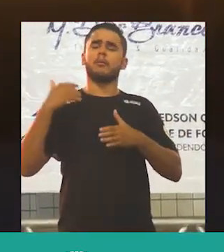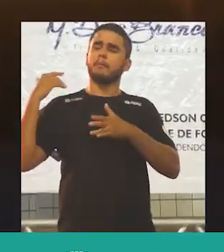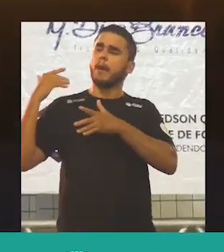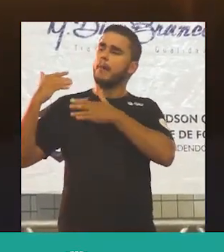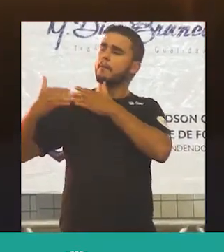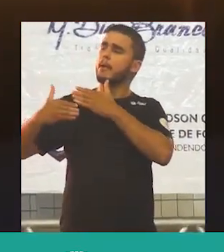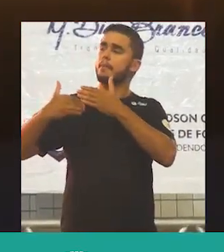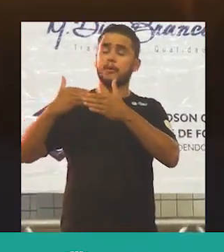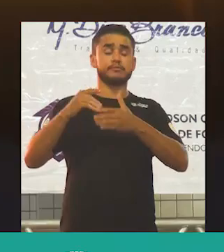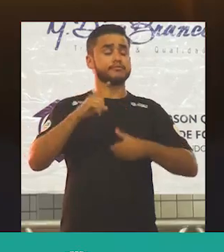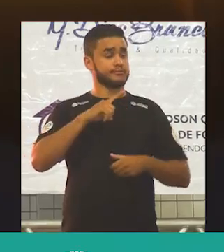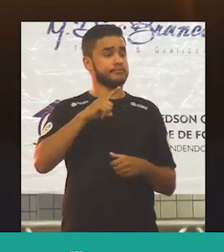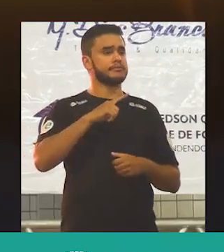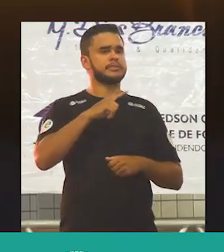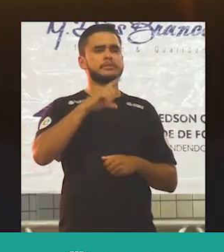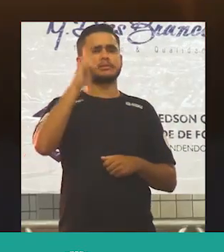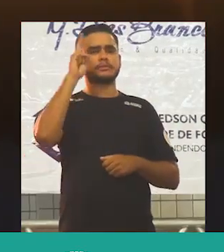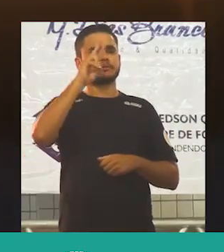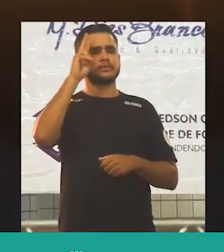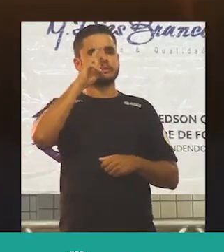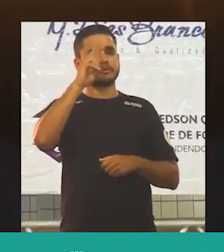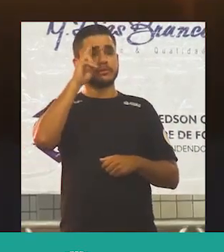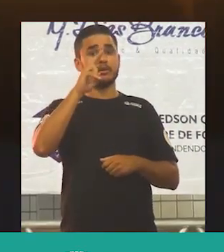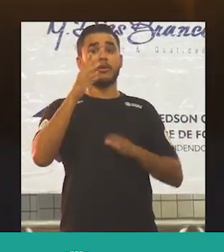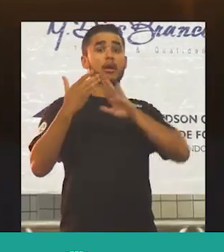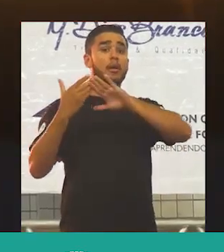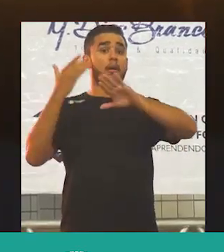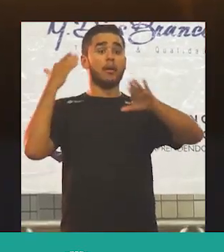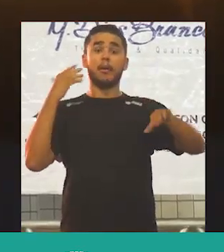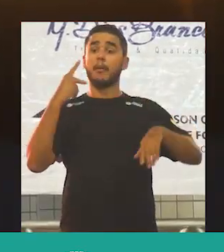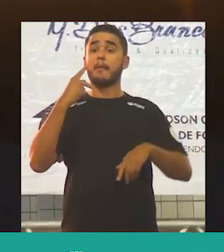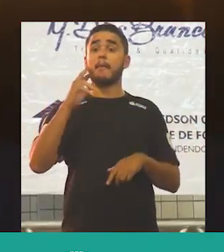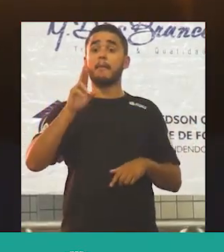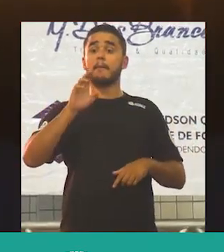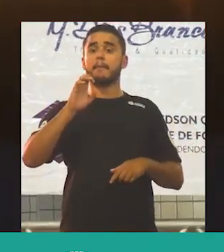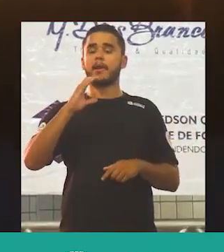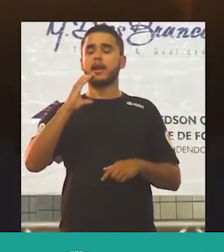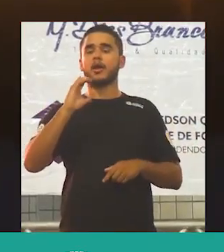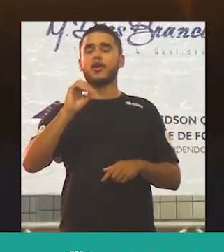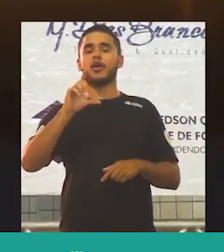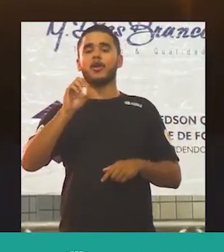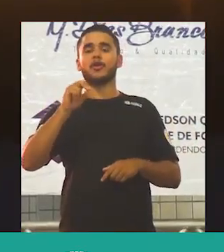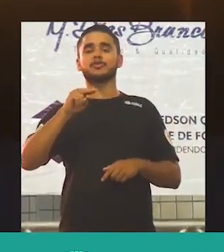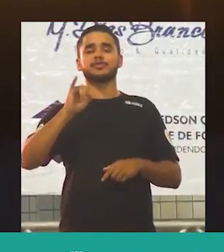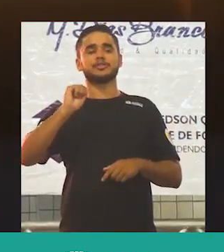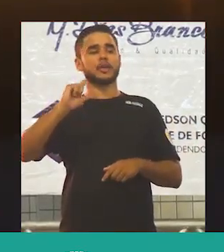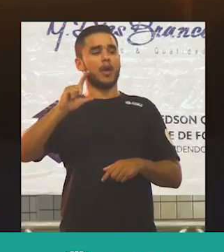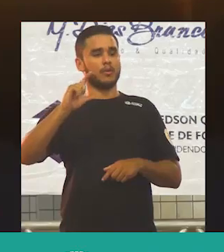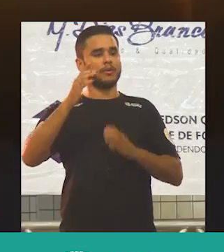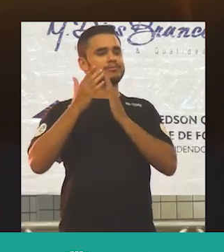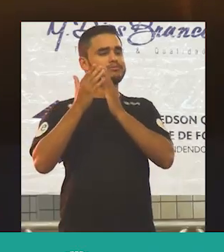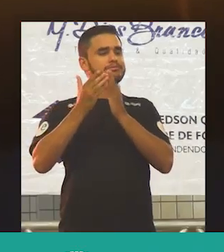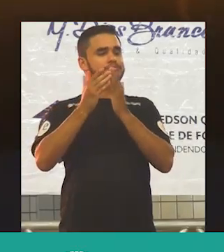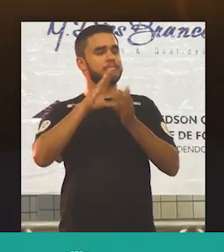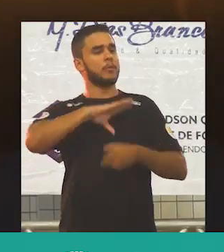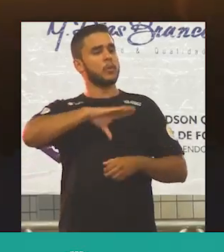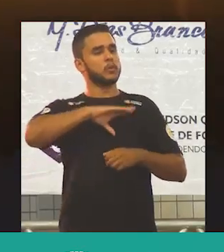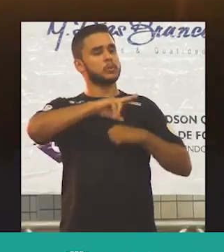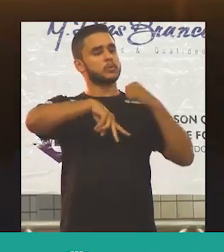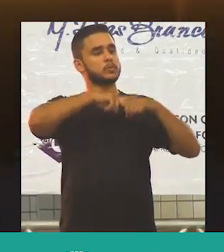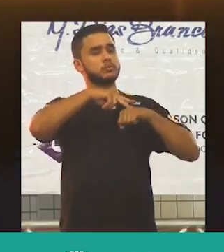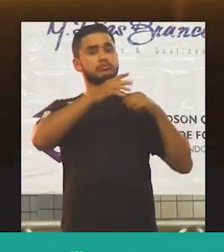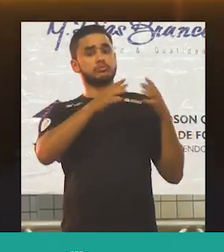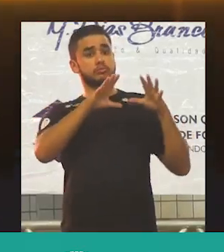do nosso processo, desde o período pré-colonial até os dias de hoje, serve tanto para a nossa provinha de